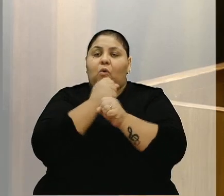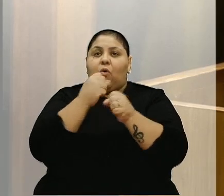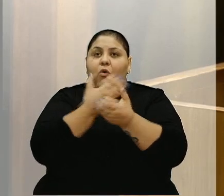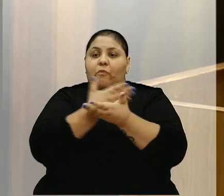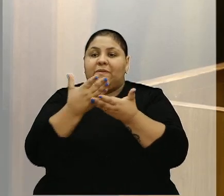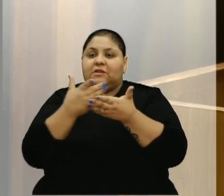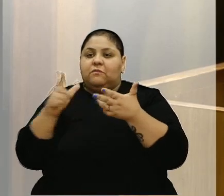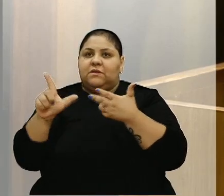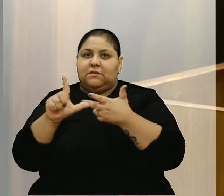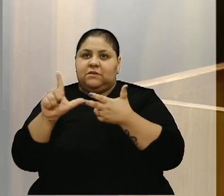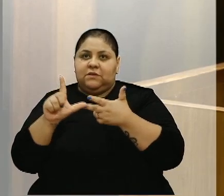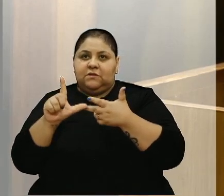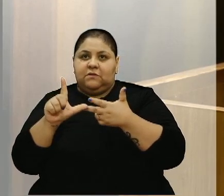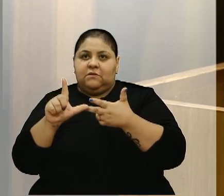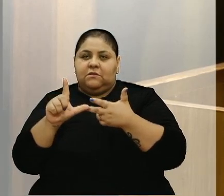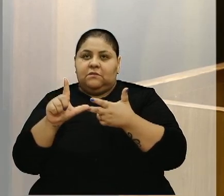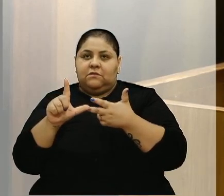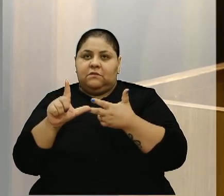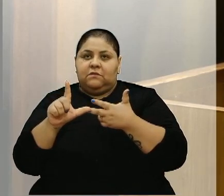legislatura.